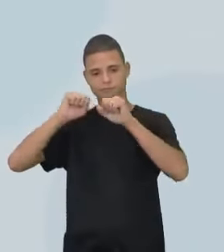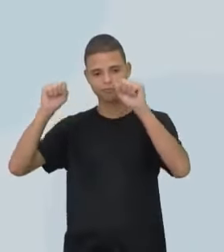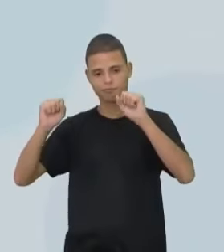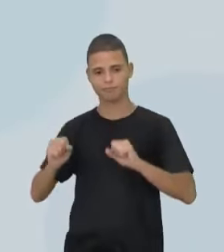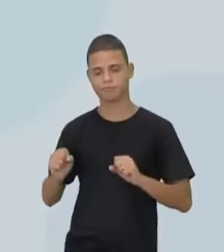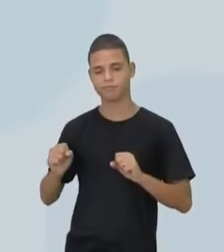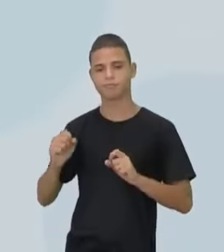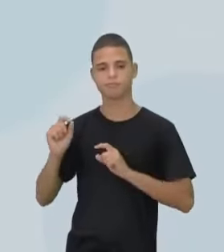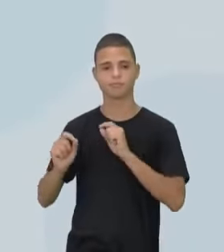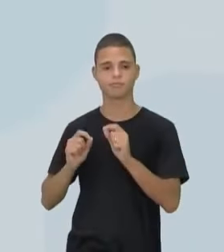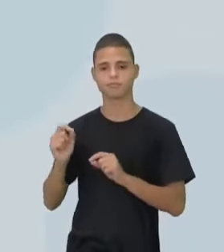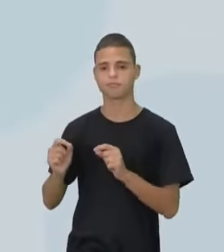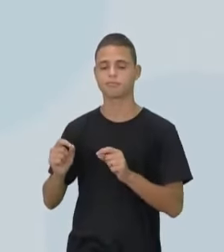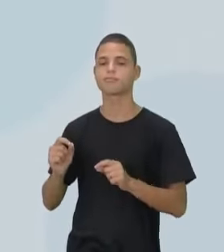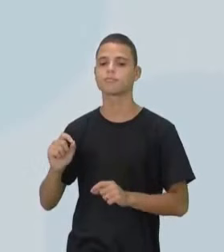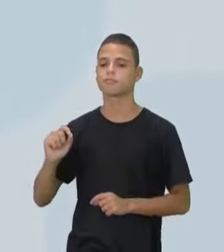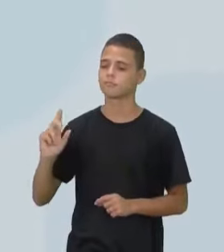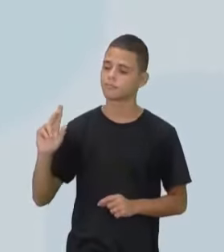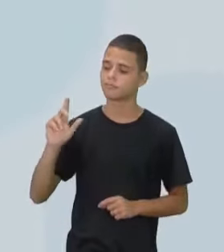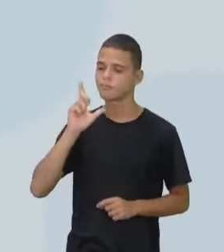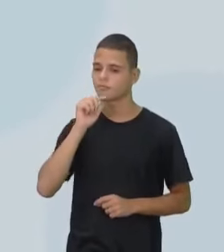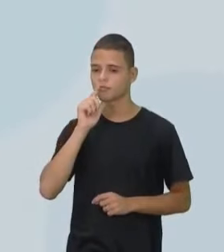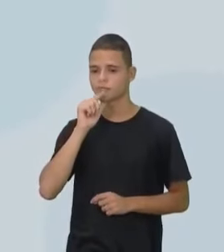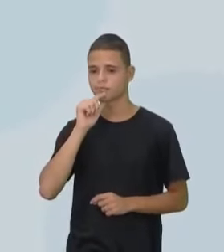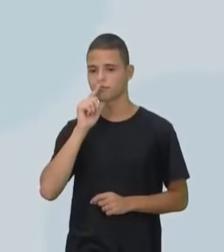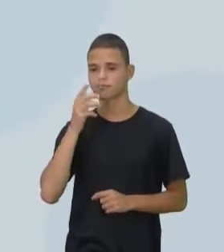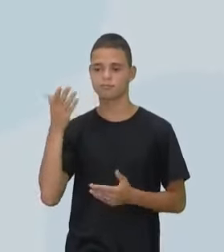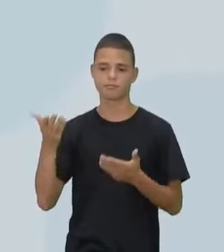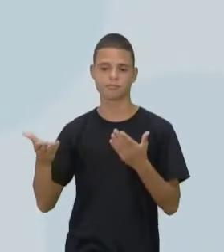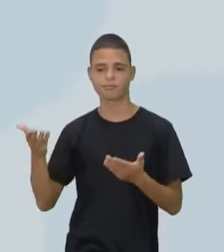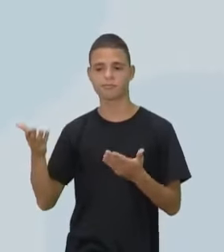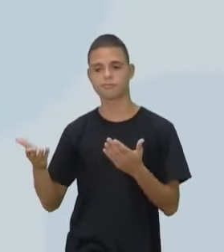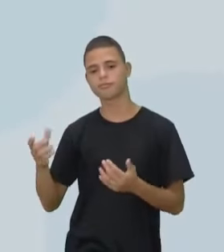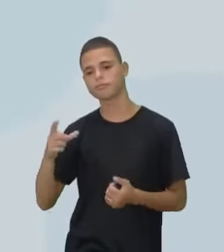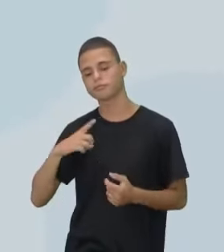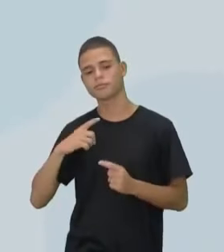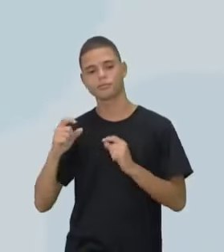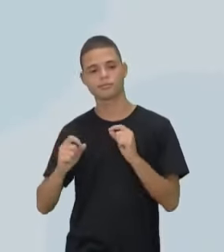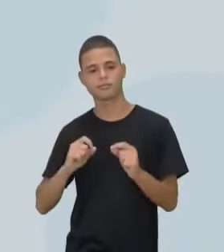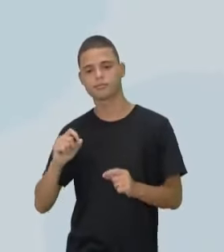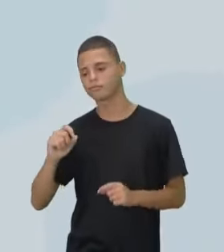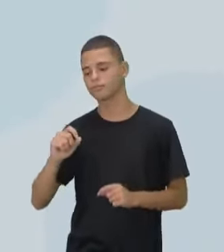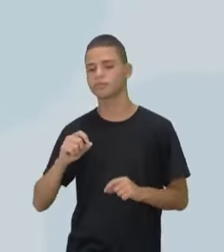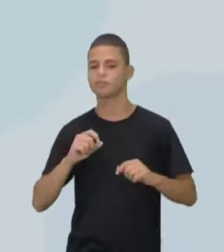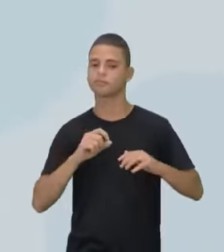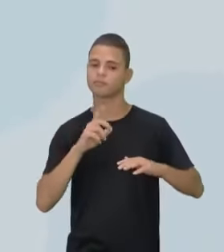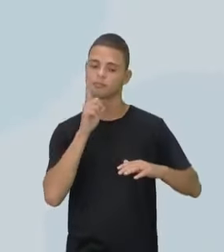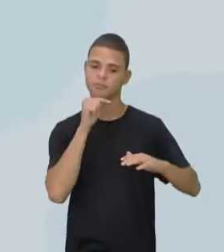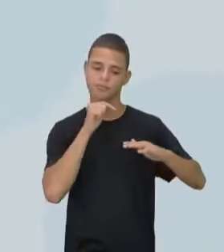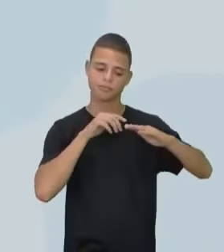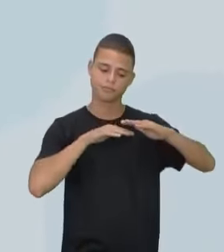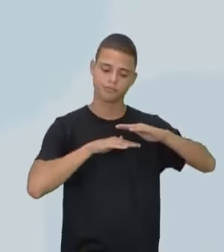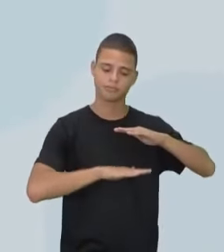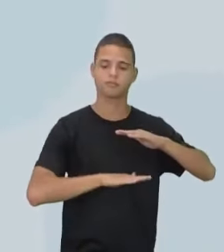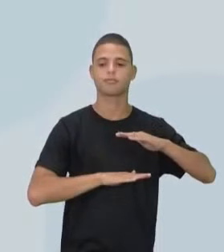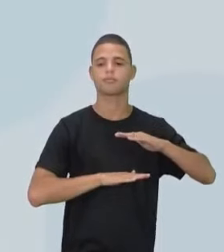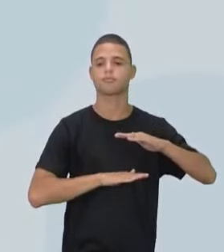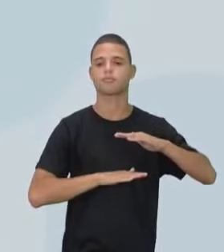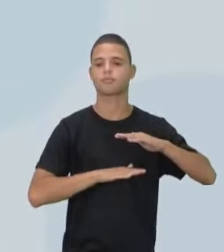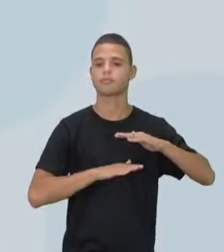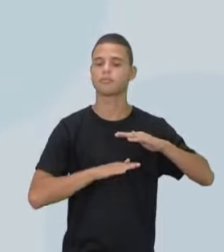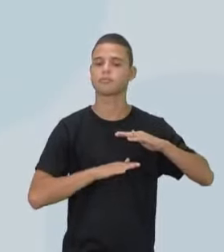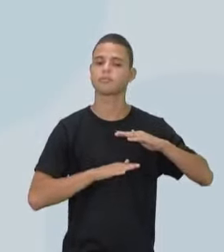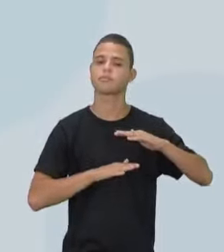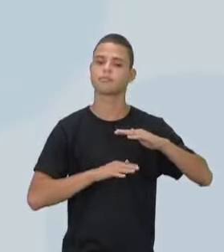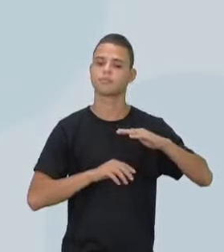de balanço hídrico, né? E aí nós temos a retenção, o que vai ficar parado ali, o que volta